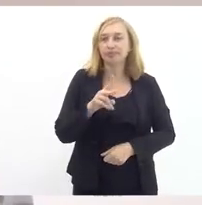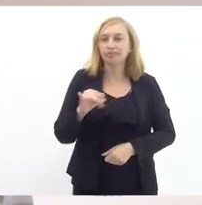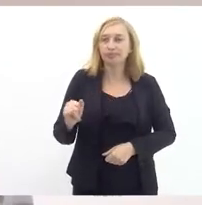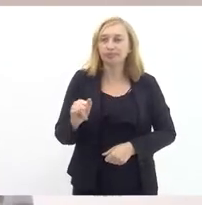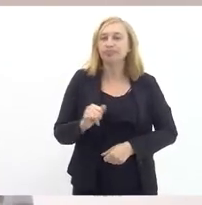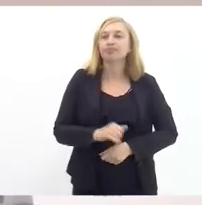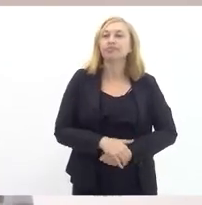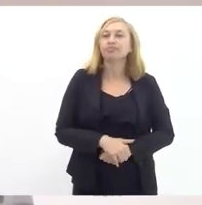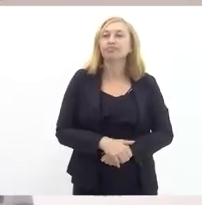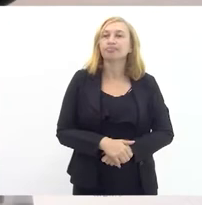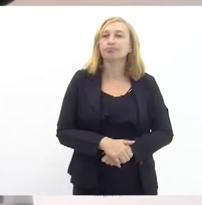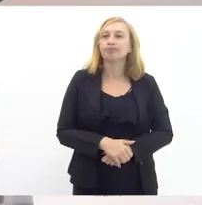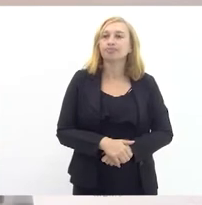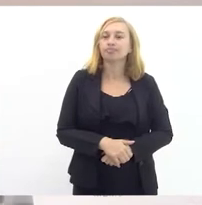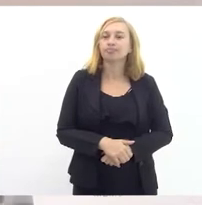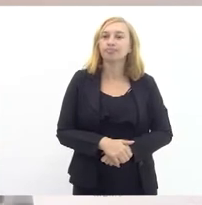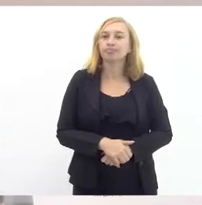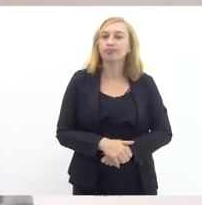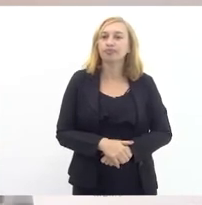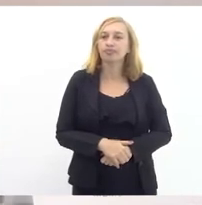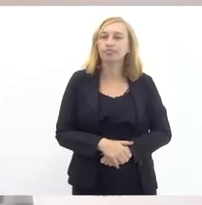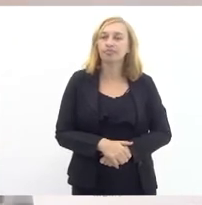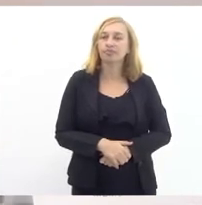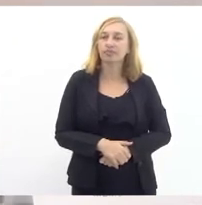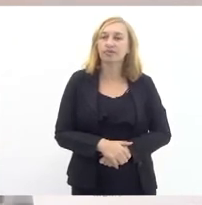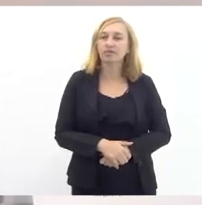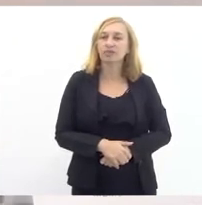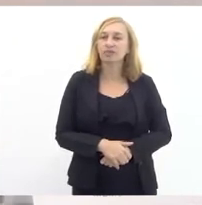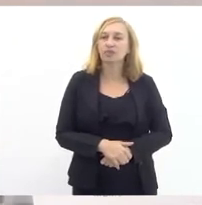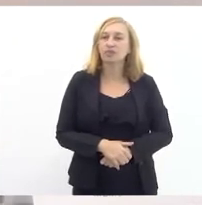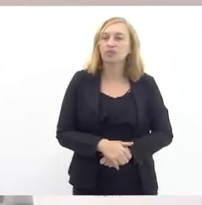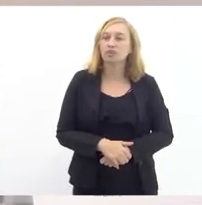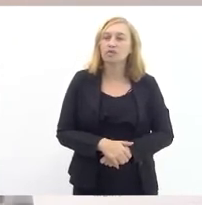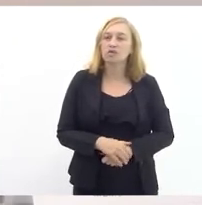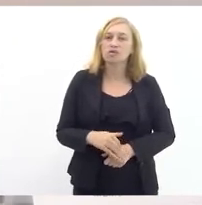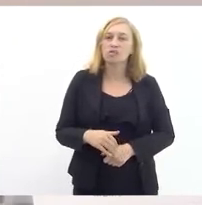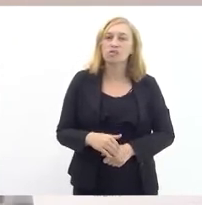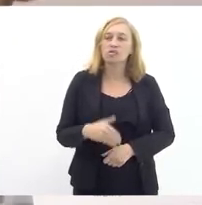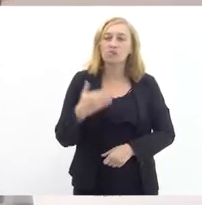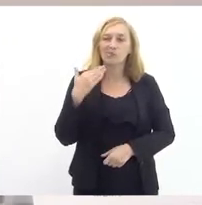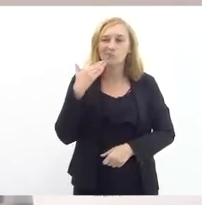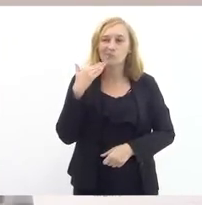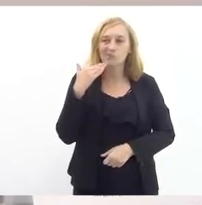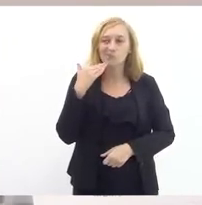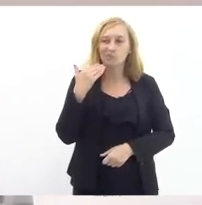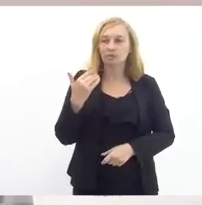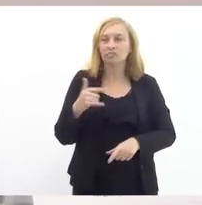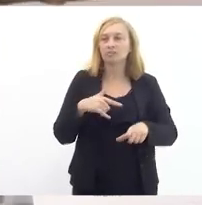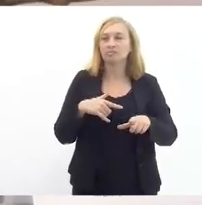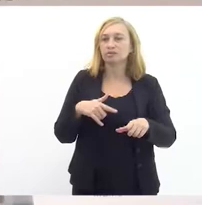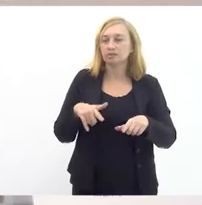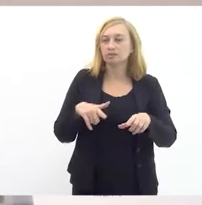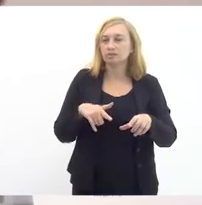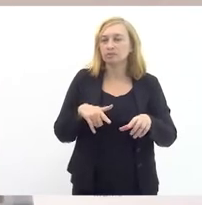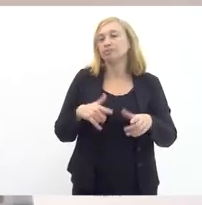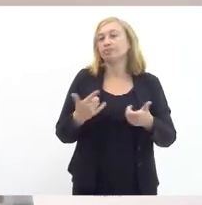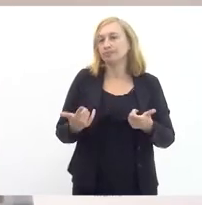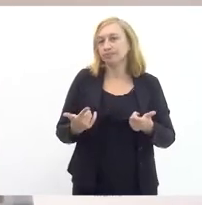permanente, por drenagens precárias, se formam bolsões de lamas.